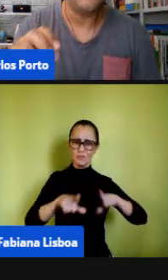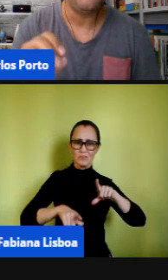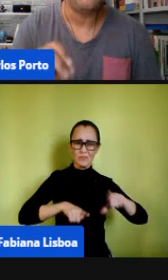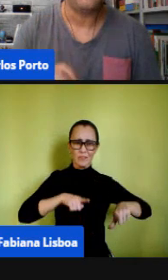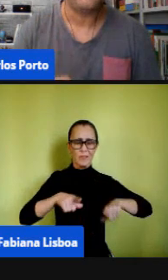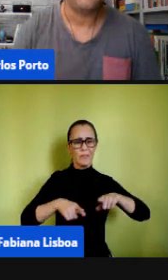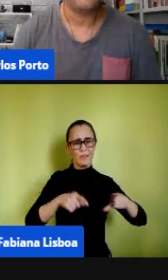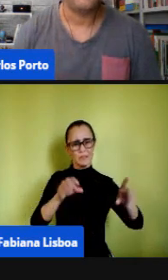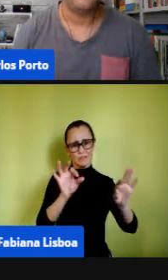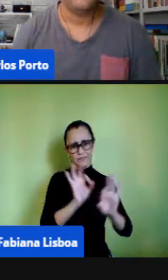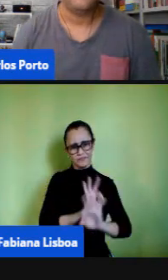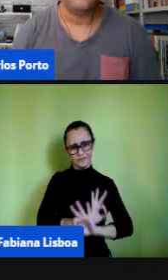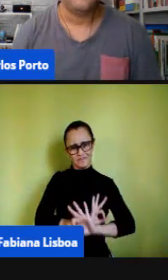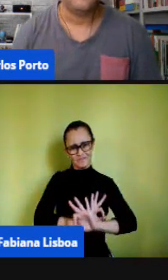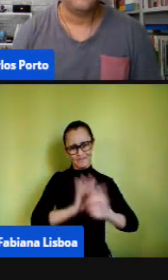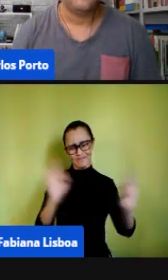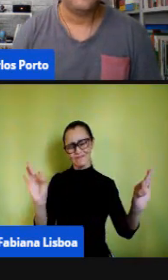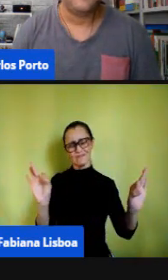extraordinária